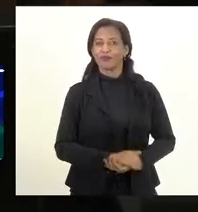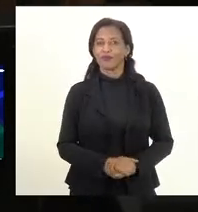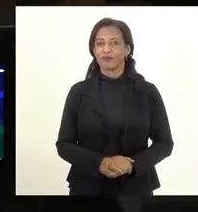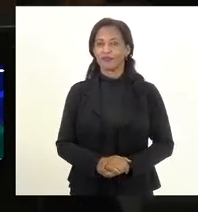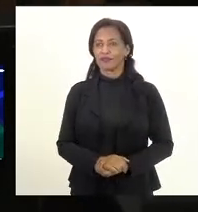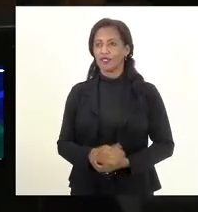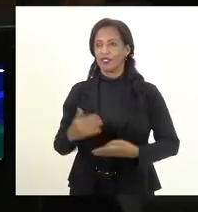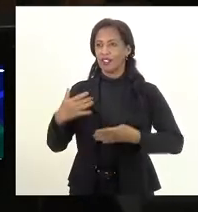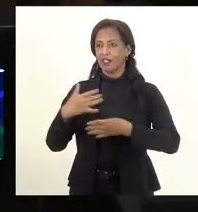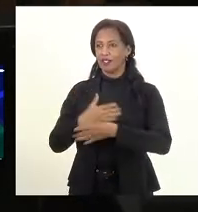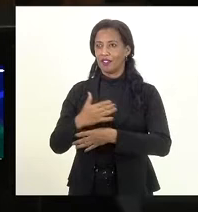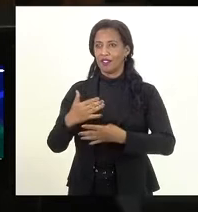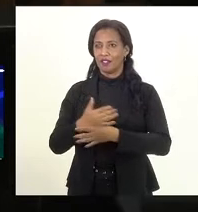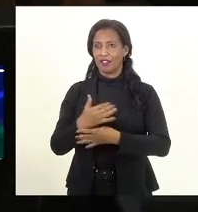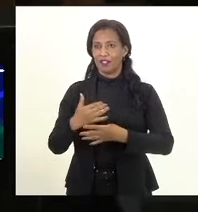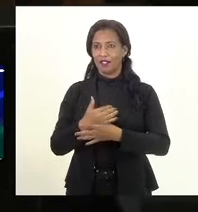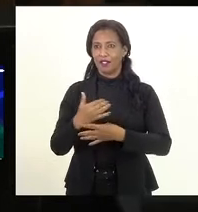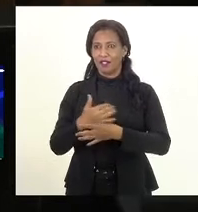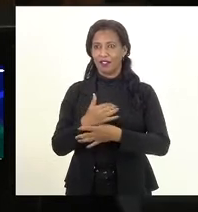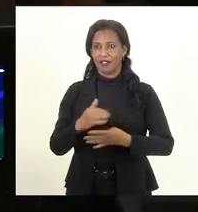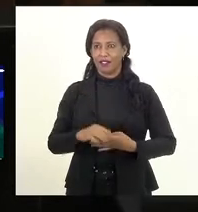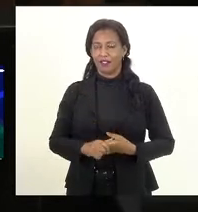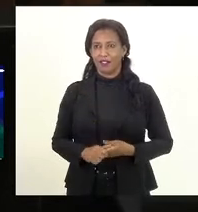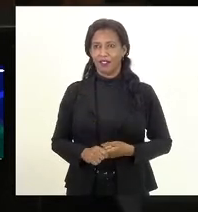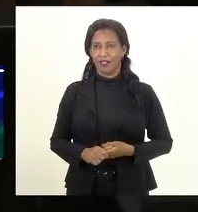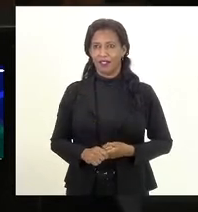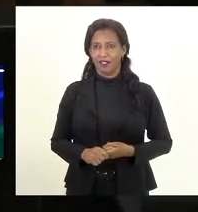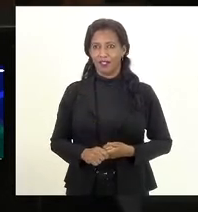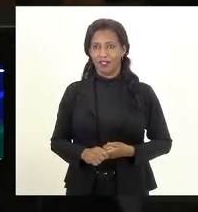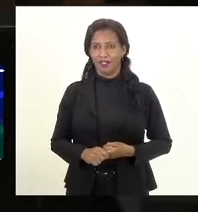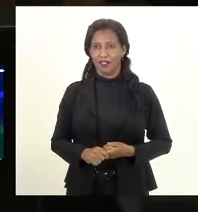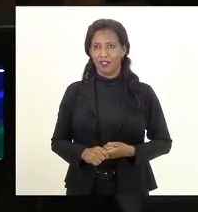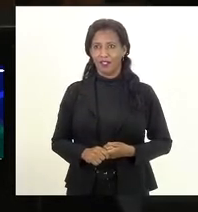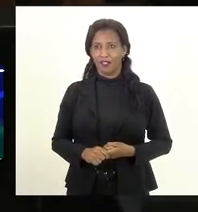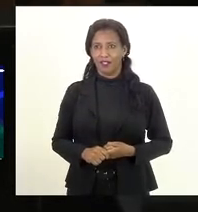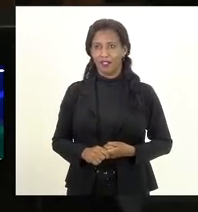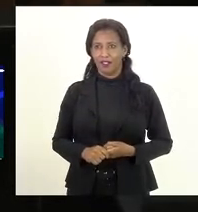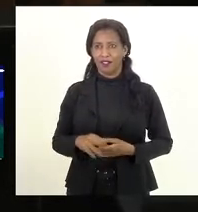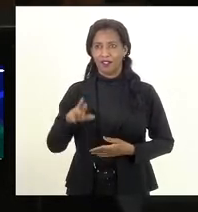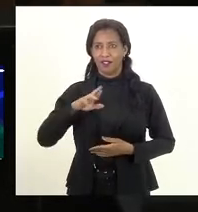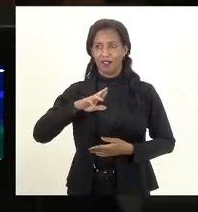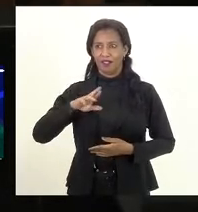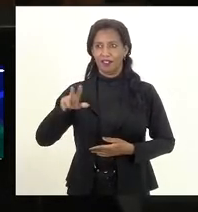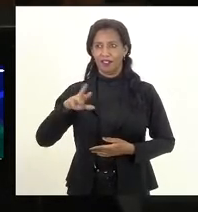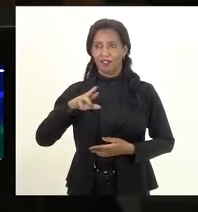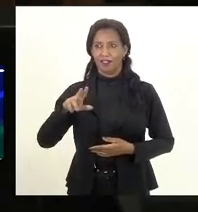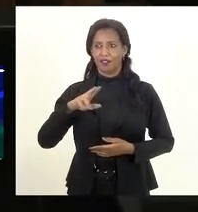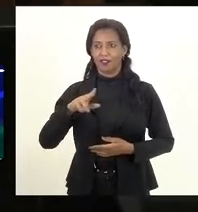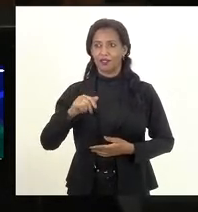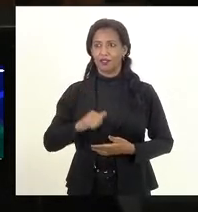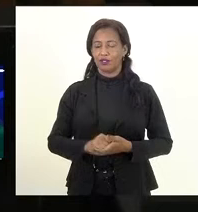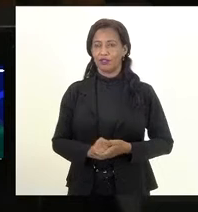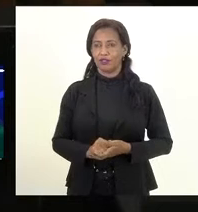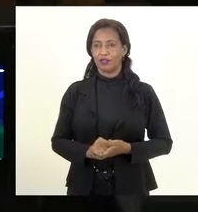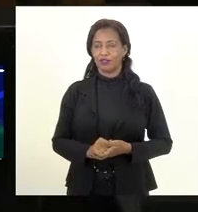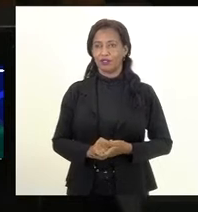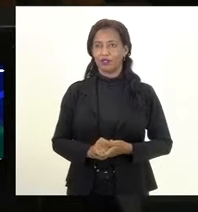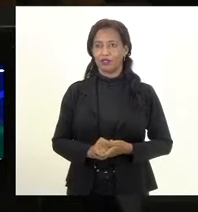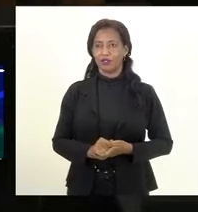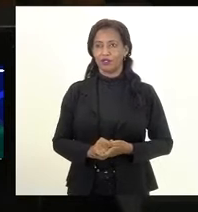e na Cidade do Rio de Janeiro É mas não só e entre eles